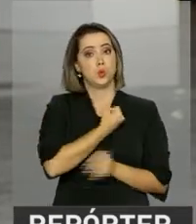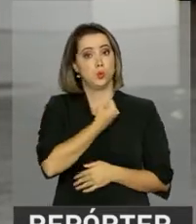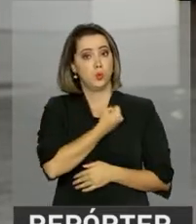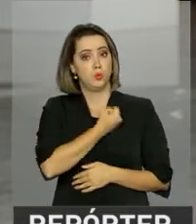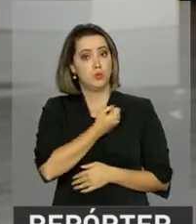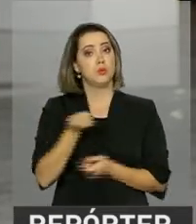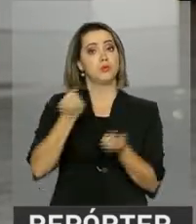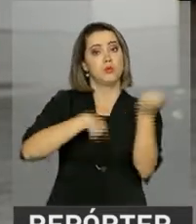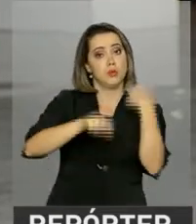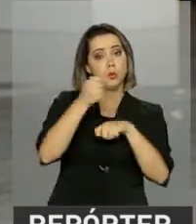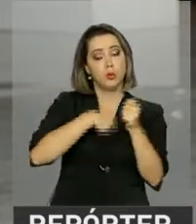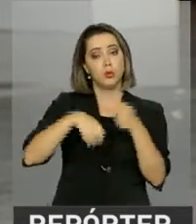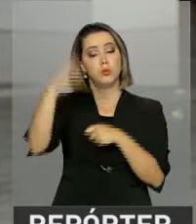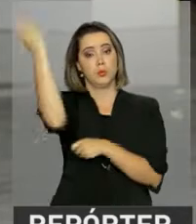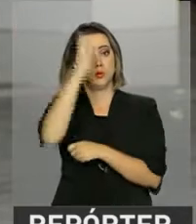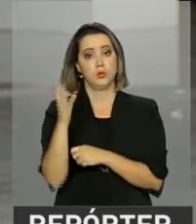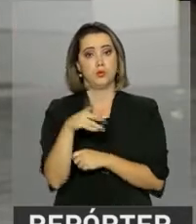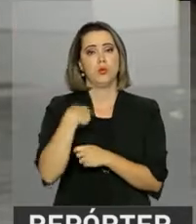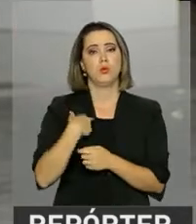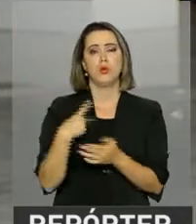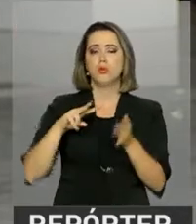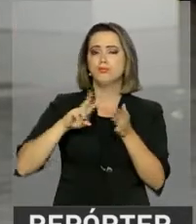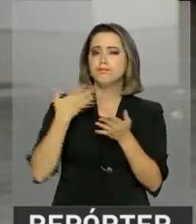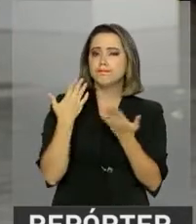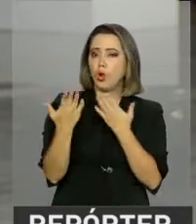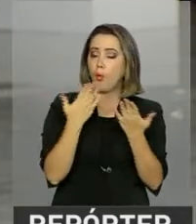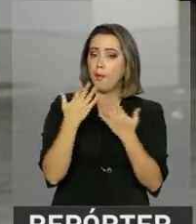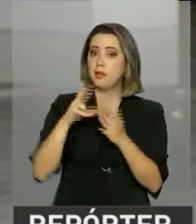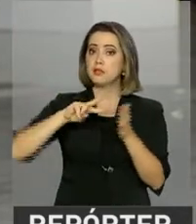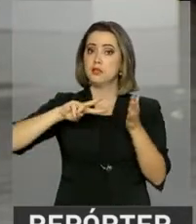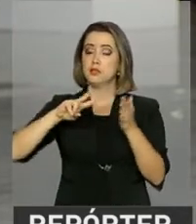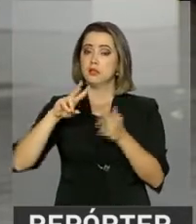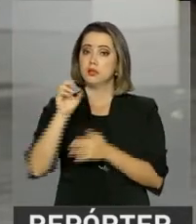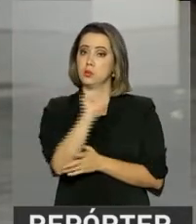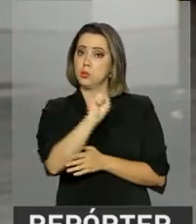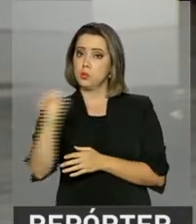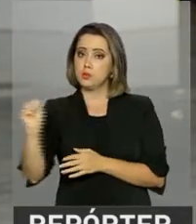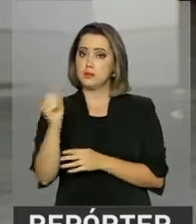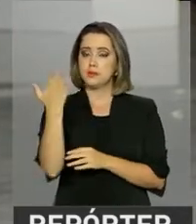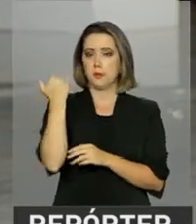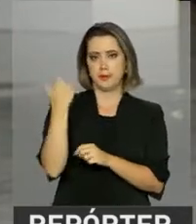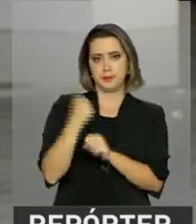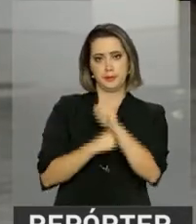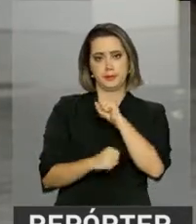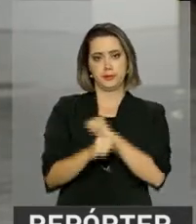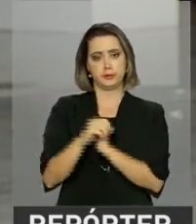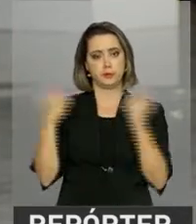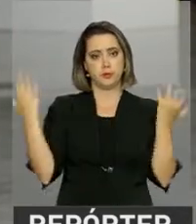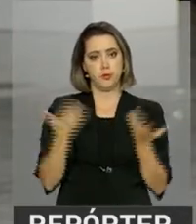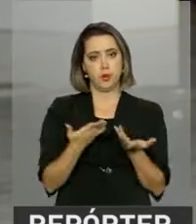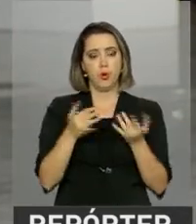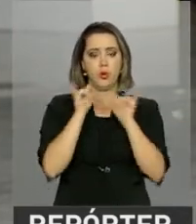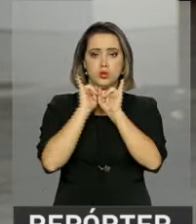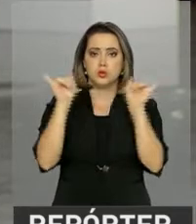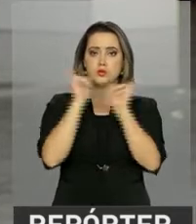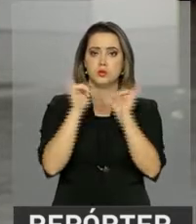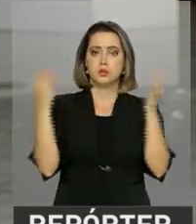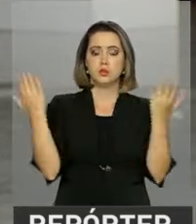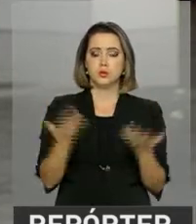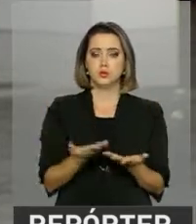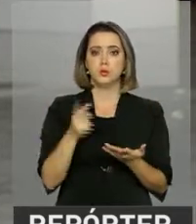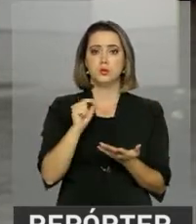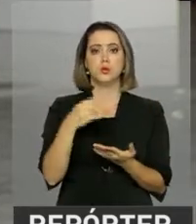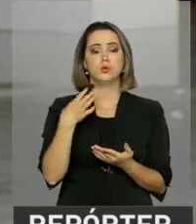nacional referentes ao semestre passado então este relatório que está sendo divulgado hoje pela autoridade monetária